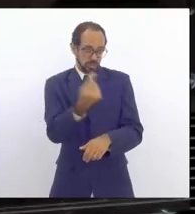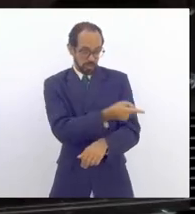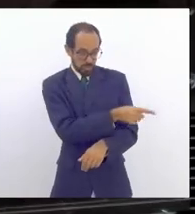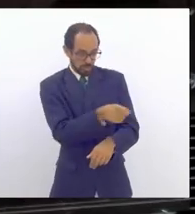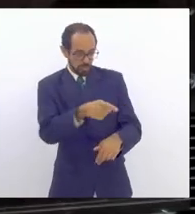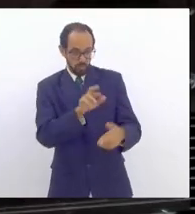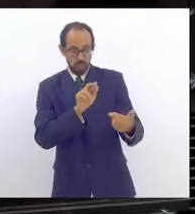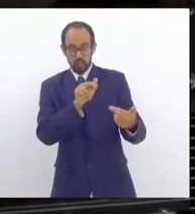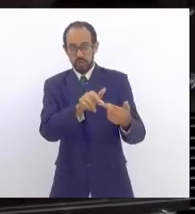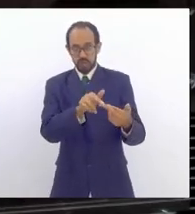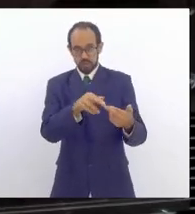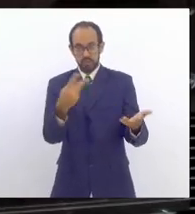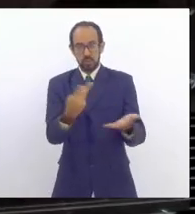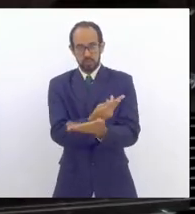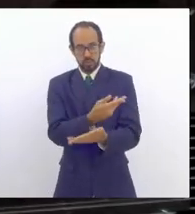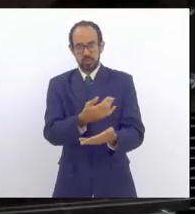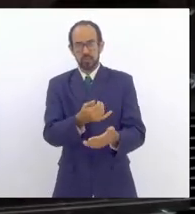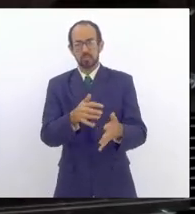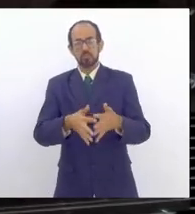Leandro.